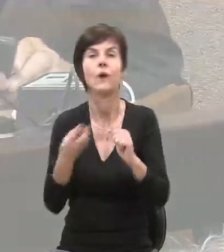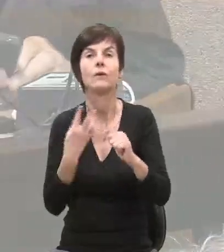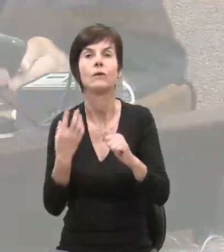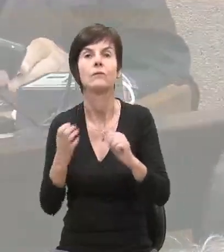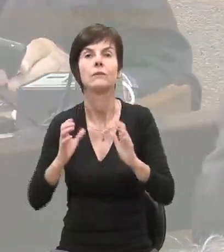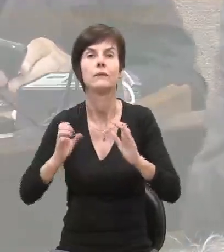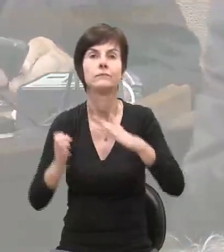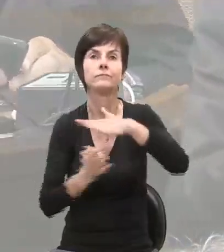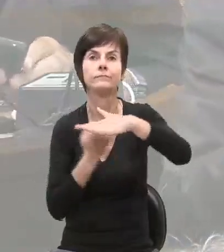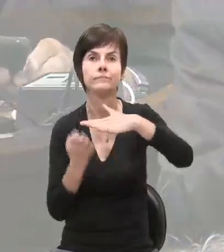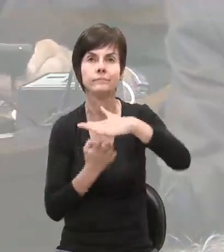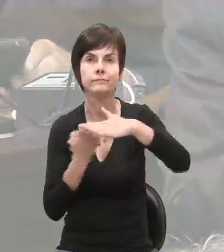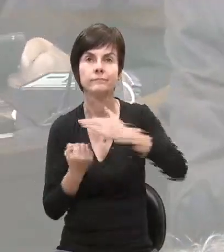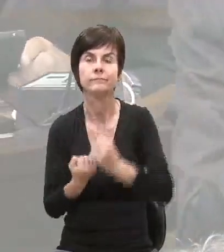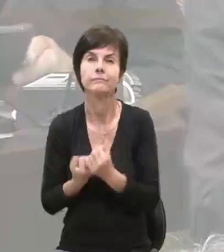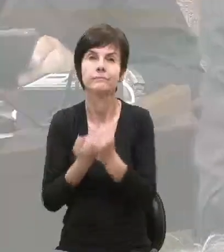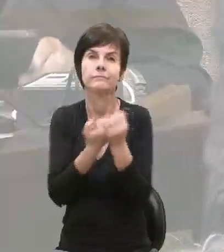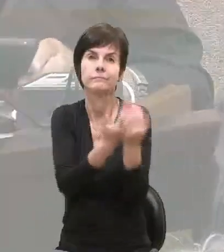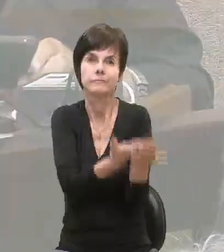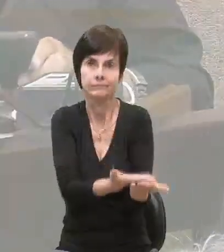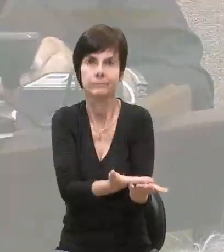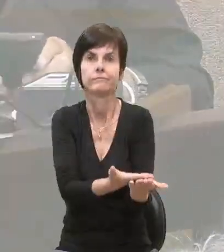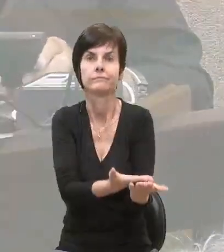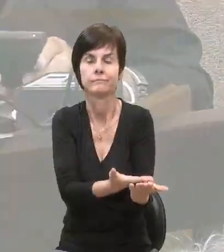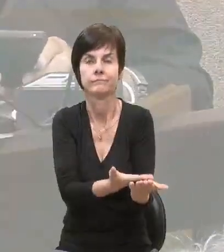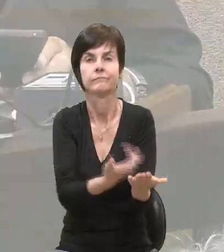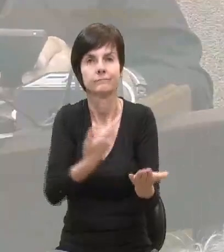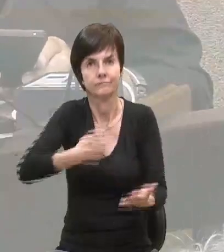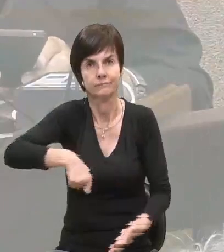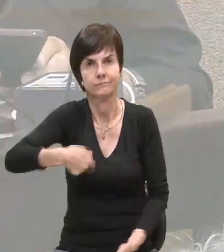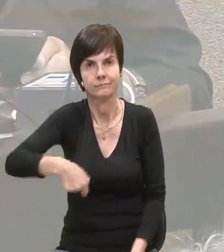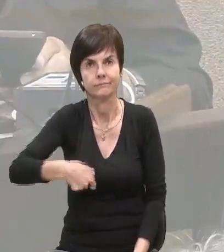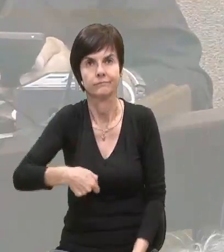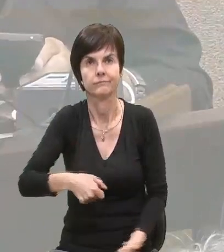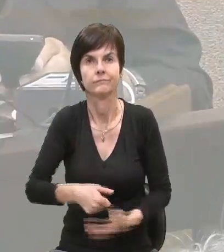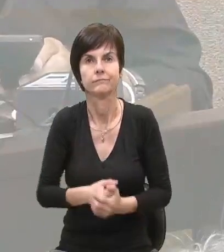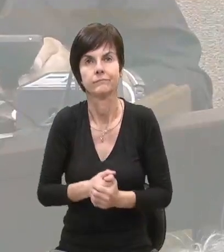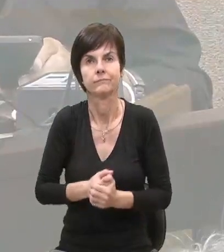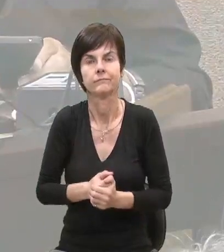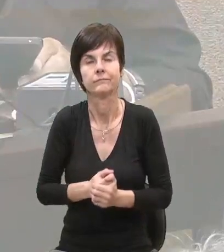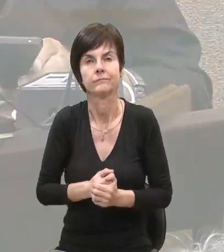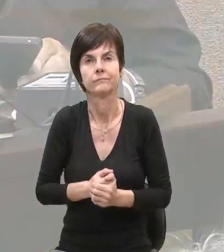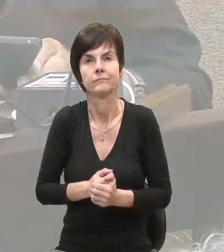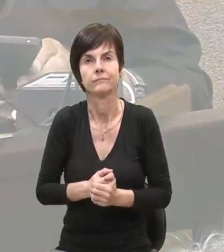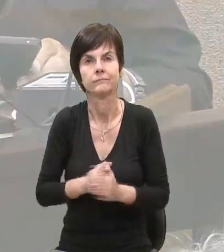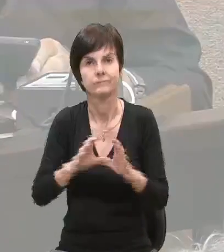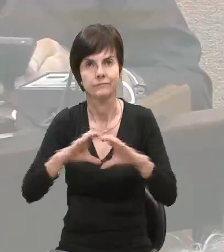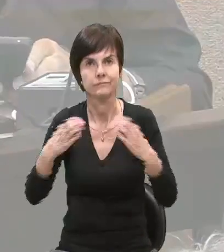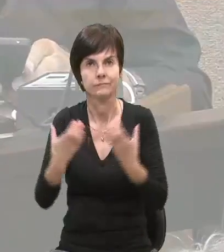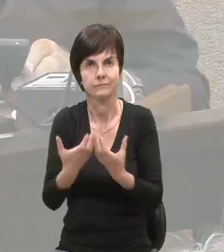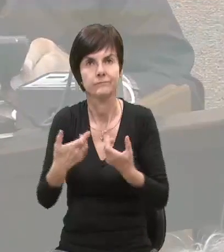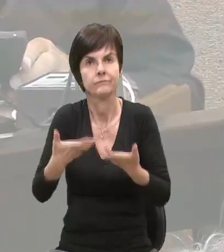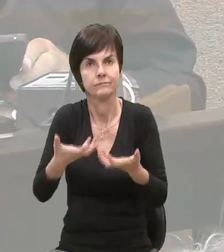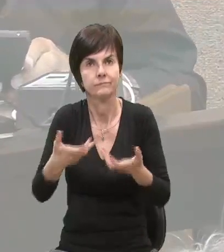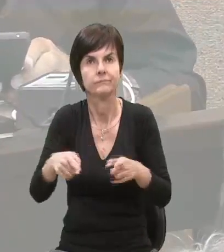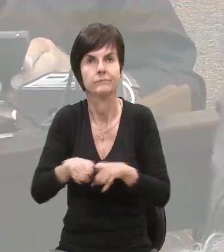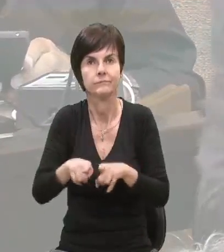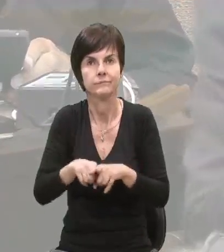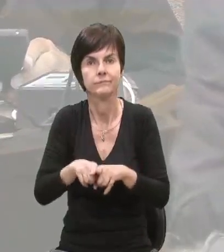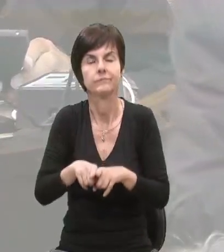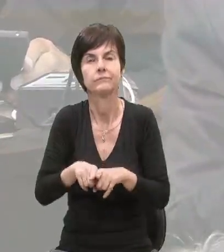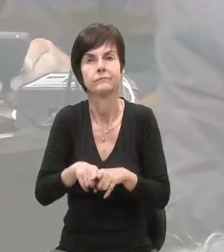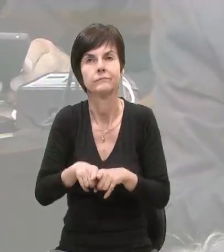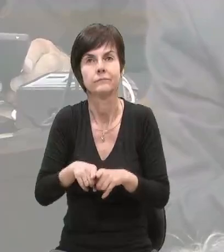que realmente entregue esse trabalho que a comunidade tanto precisa. Nós